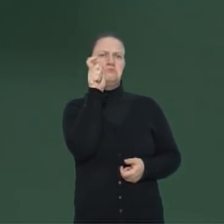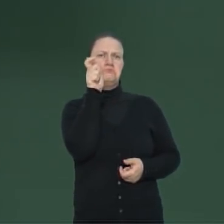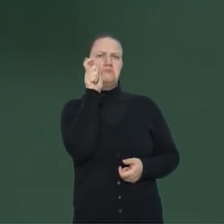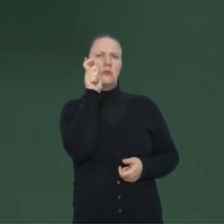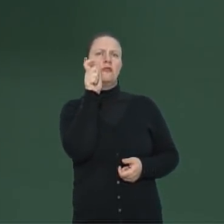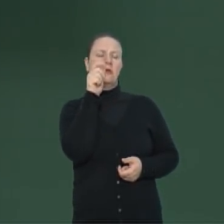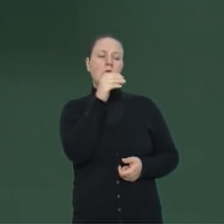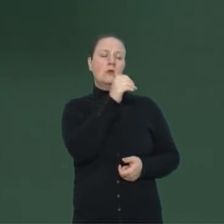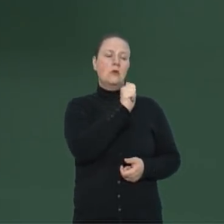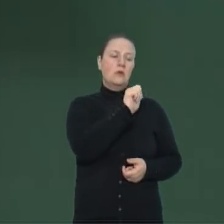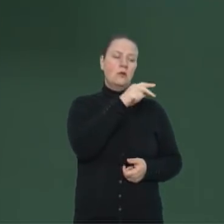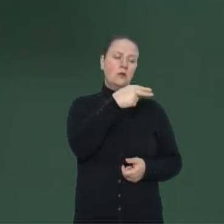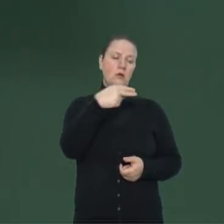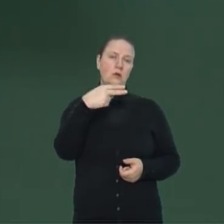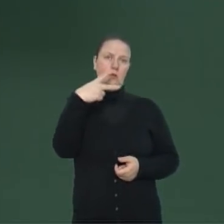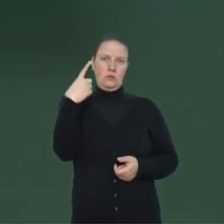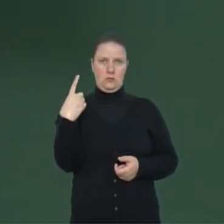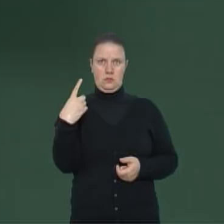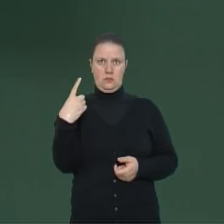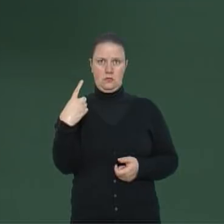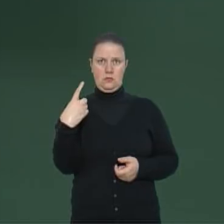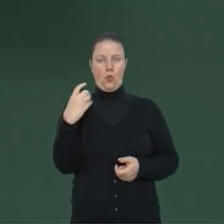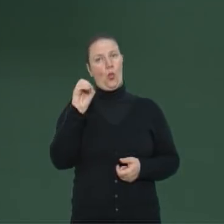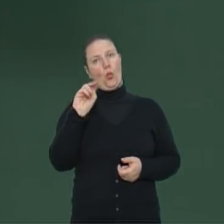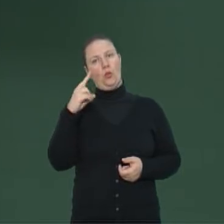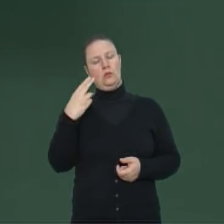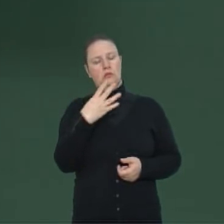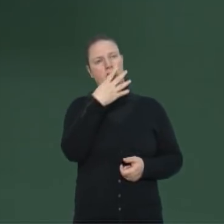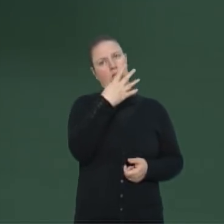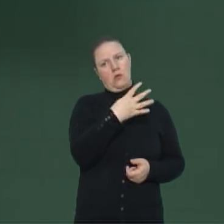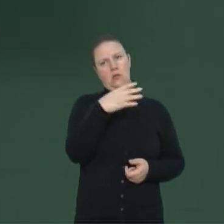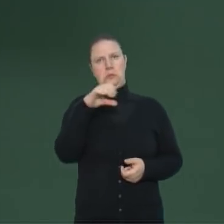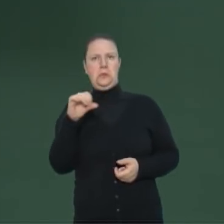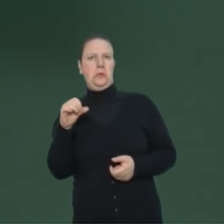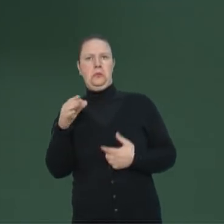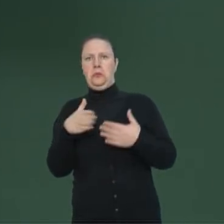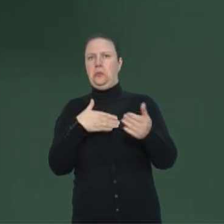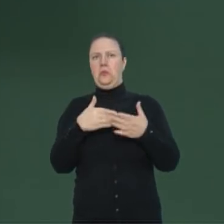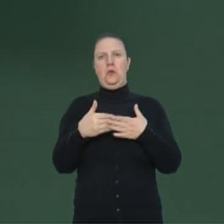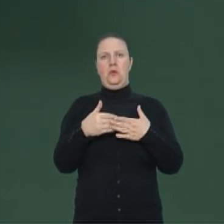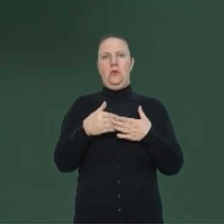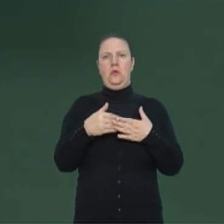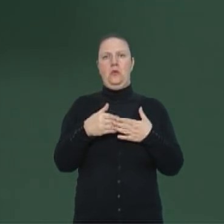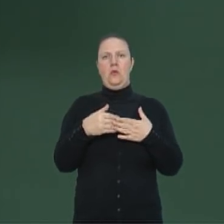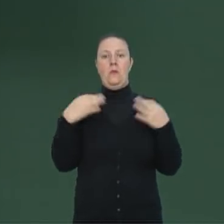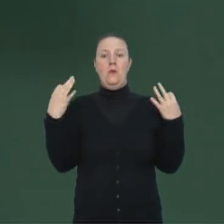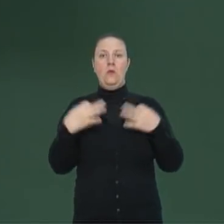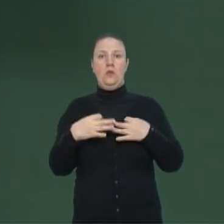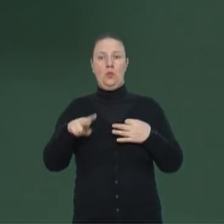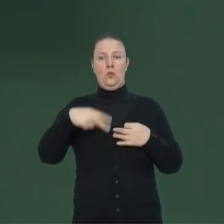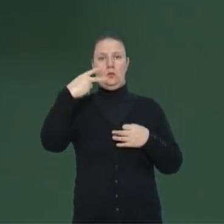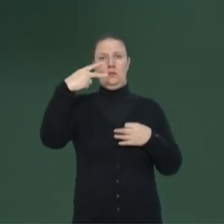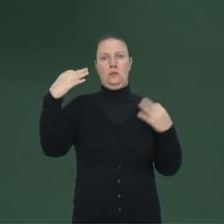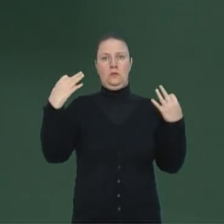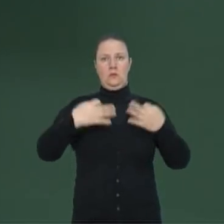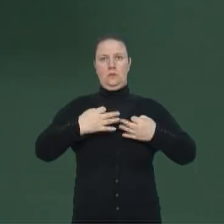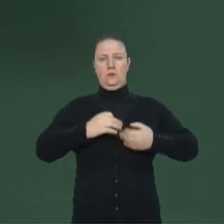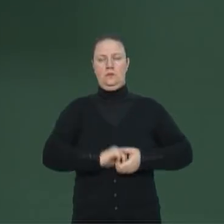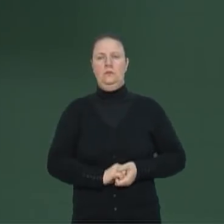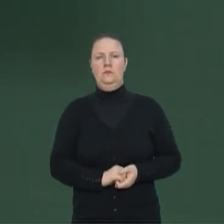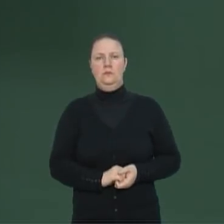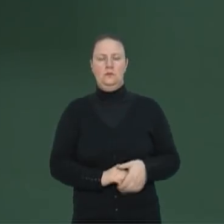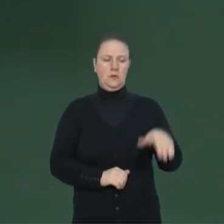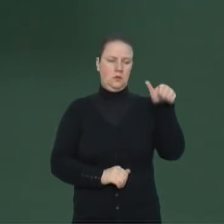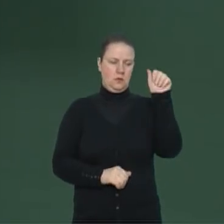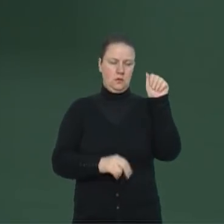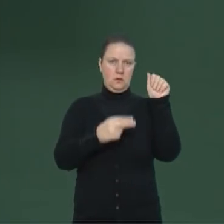coeficiente A é igual a 1, ok? Ou 4, ou 9, algum número que seja um quadrado perfeito, né? Mas aqui, o A